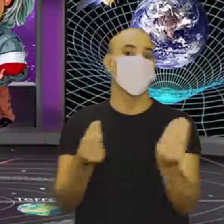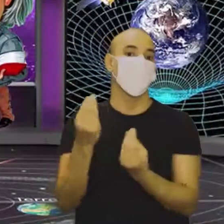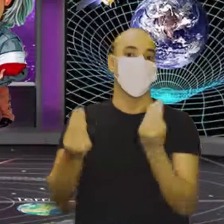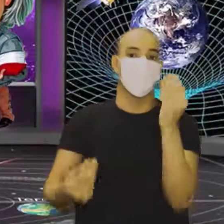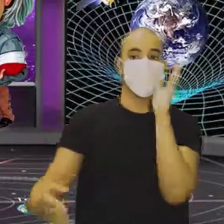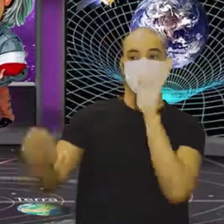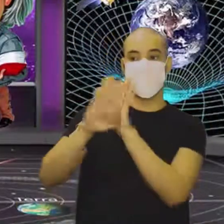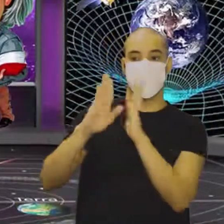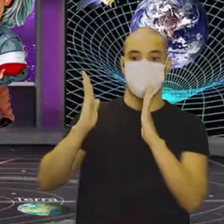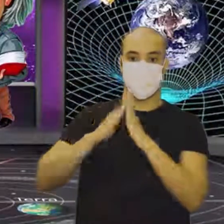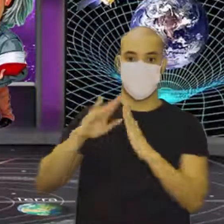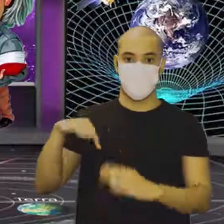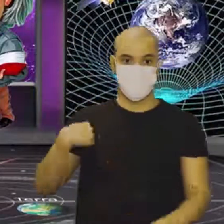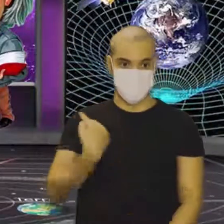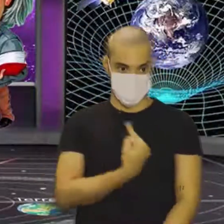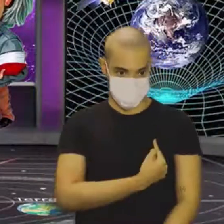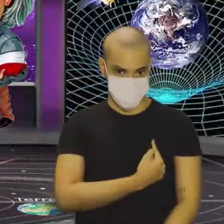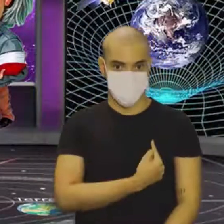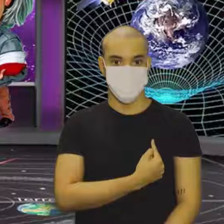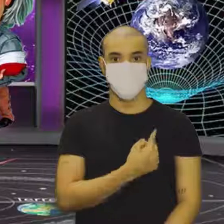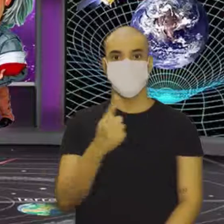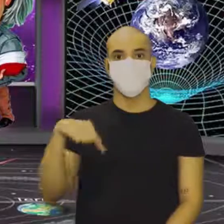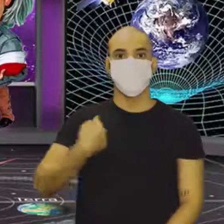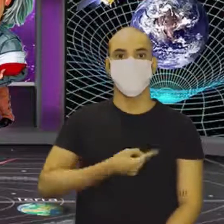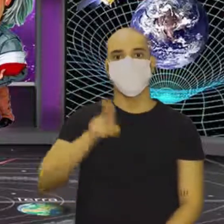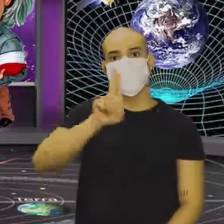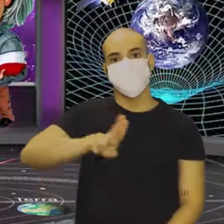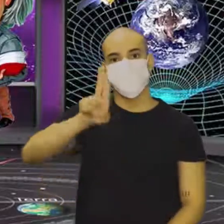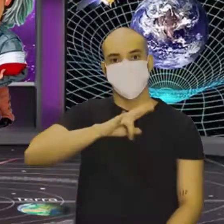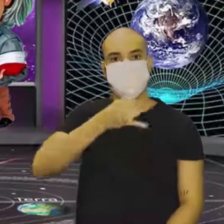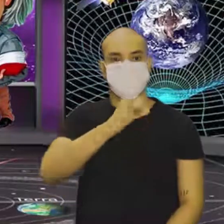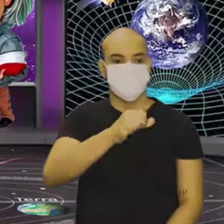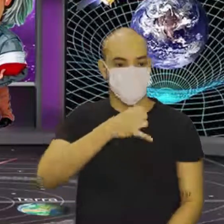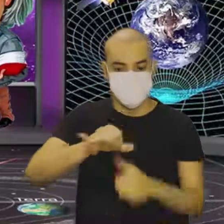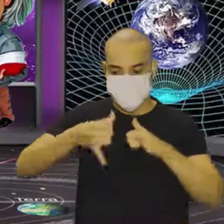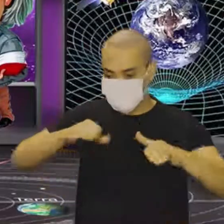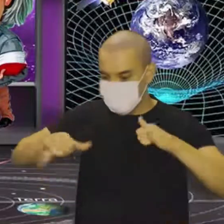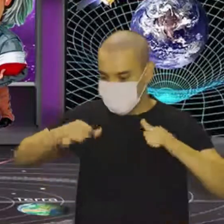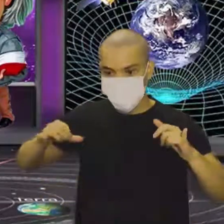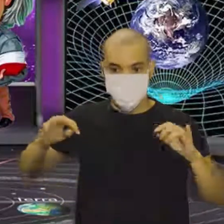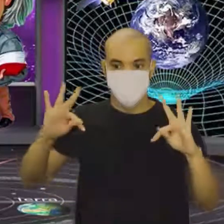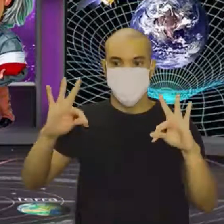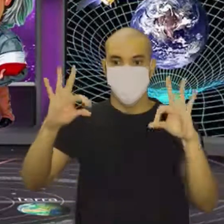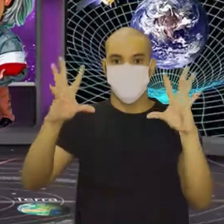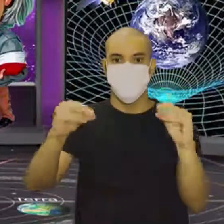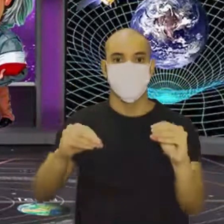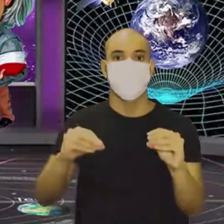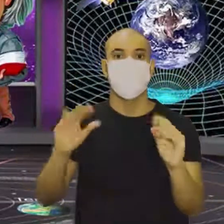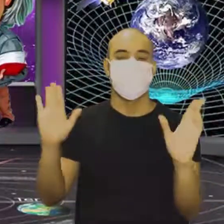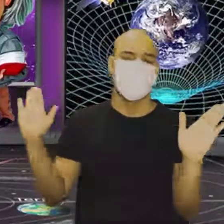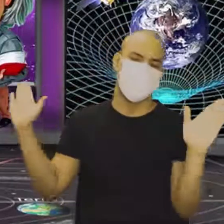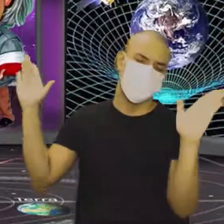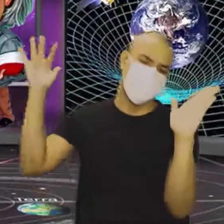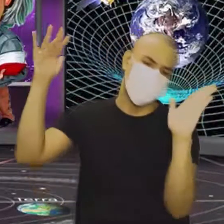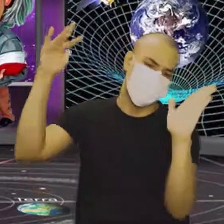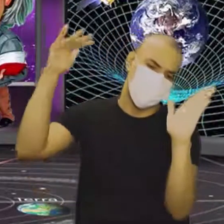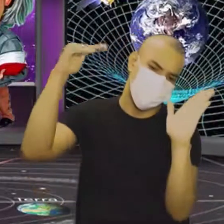nossa casa para que a gente utilize aí nos nossos aparelhos, né? Então, para até você chegar à questão